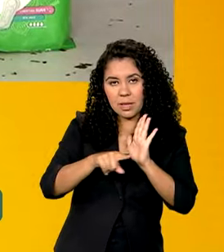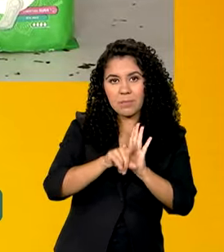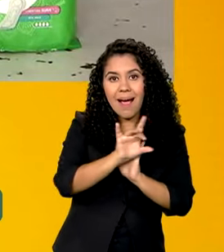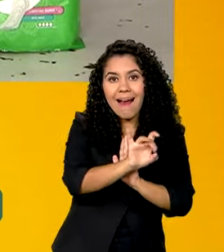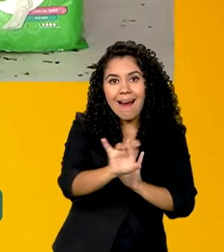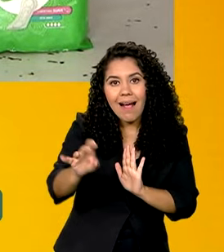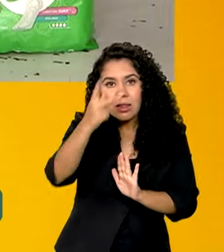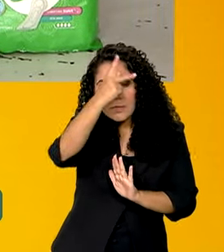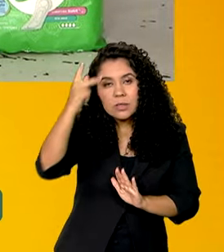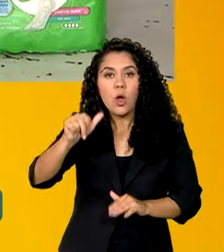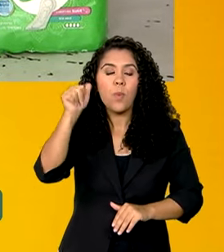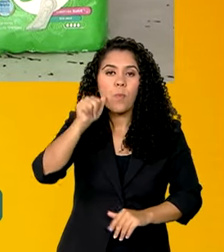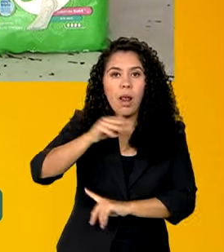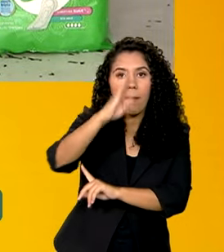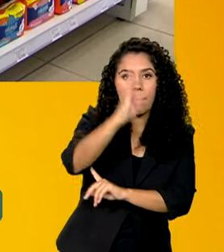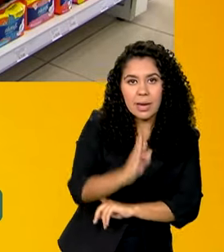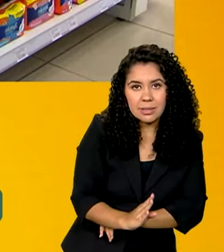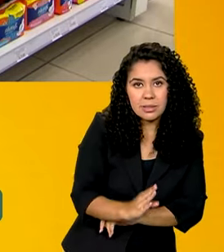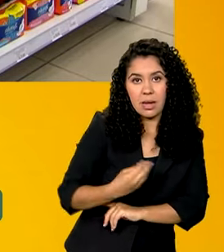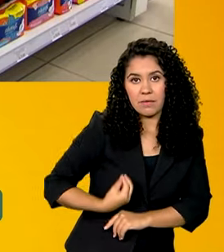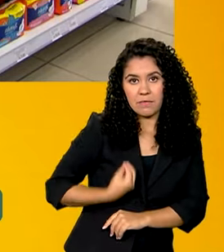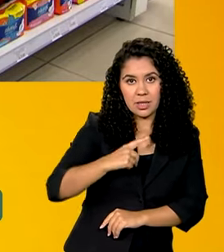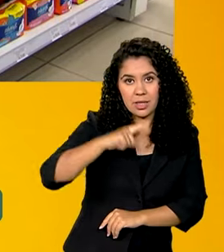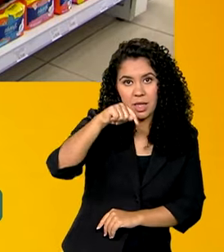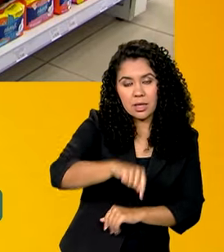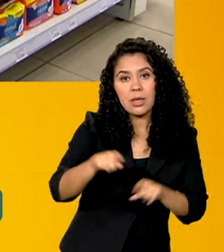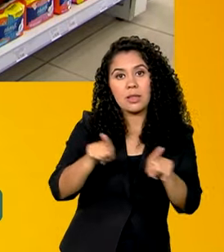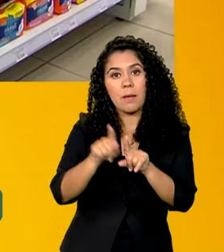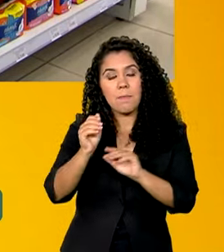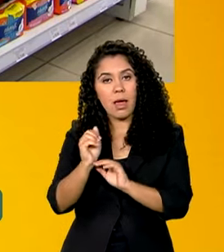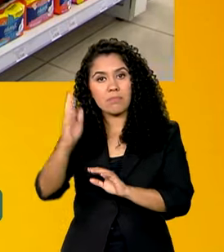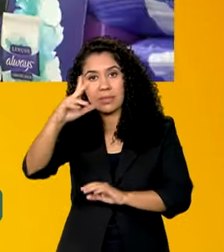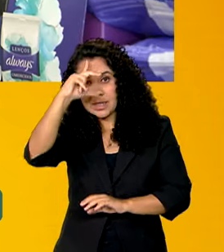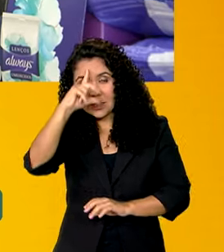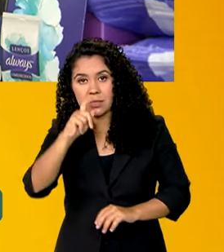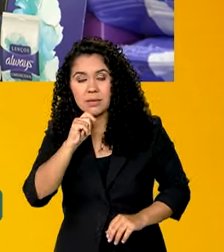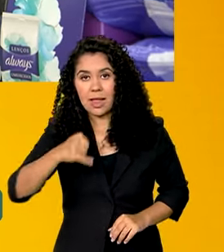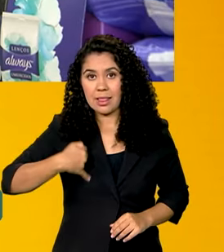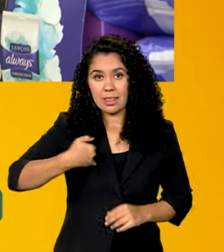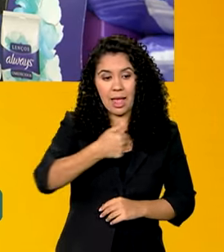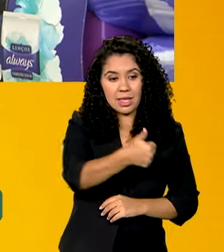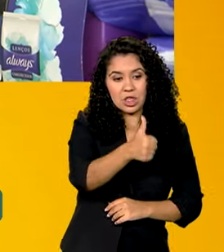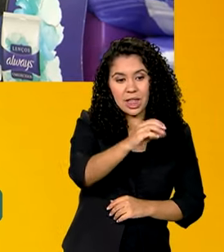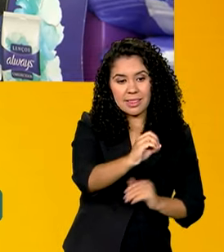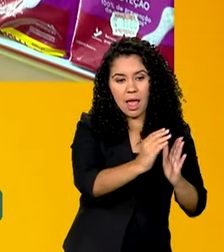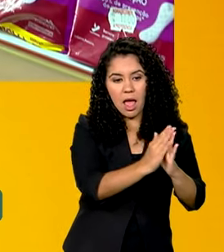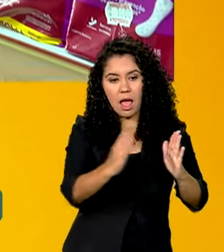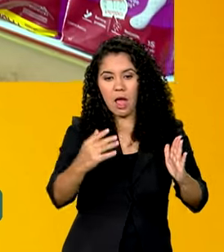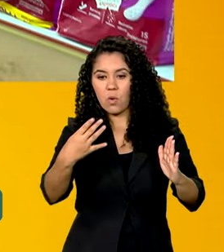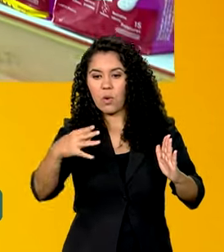brasileiras ou estrangeiras que vivem no Brasil e tenham entre 10 e 49 anos e